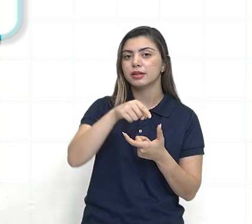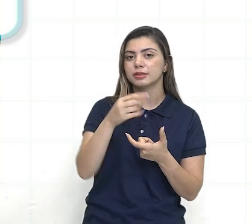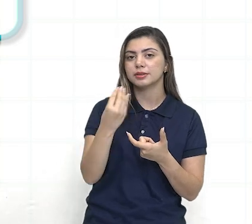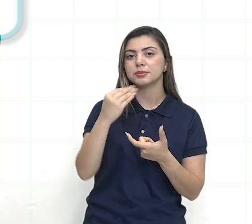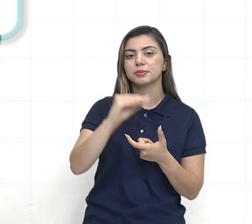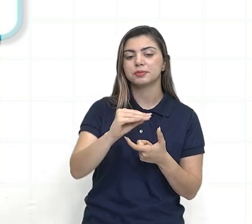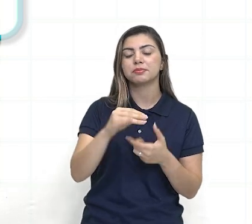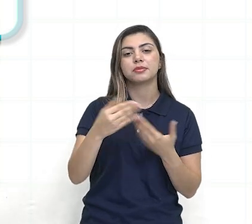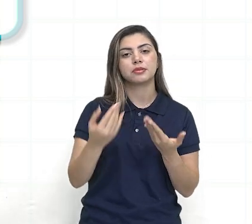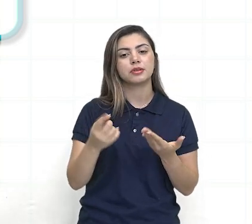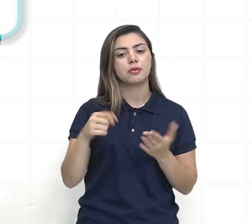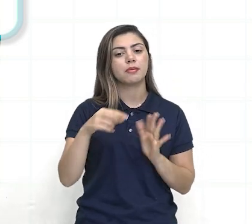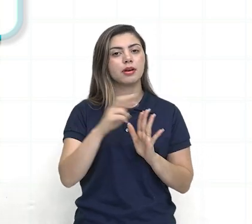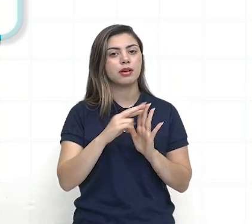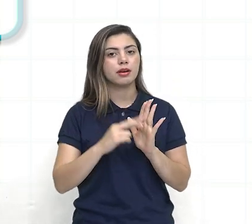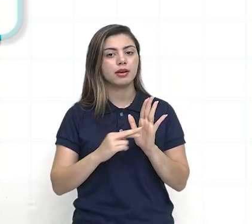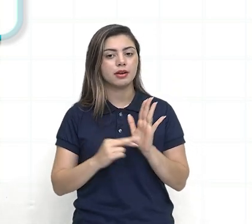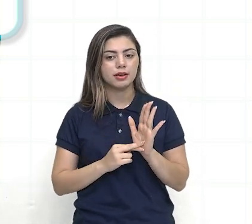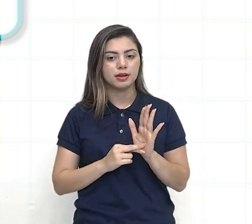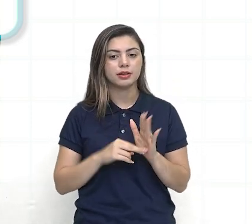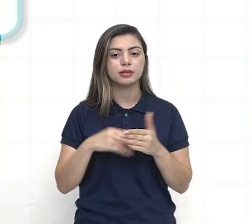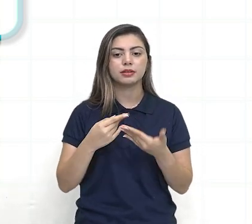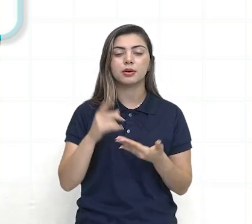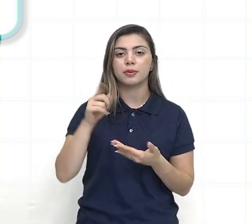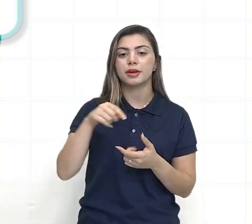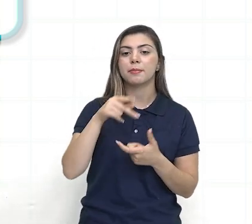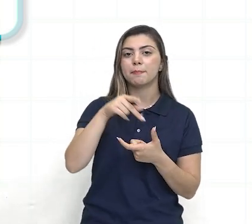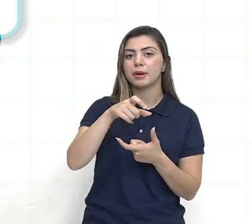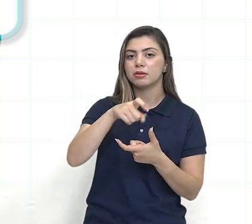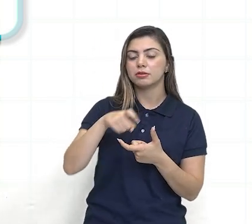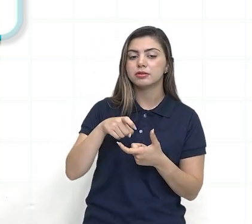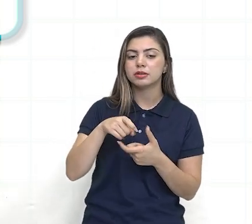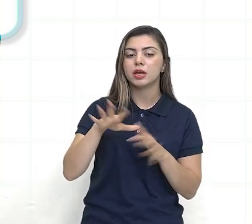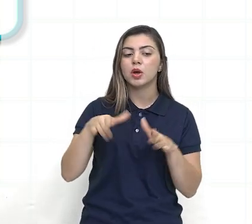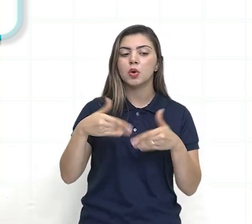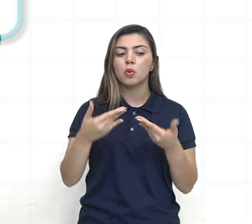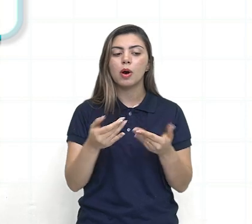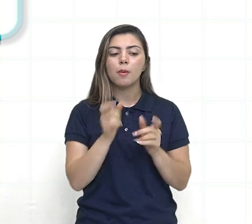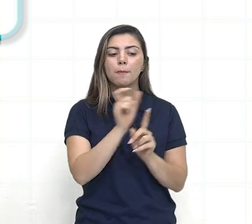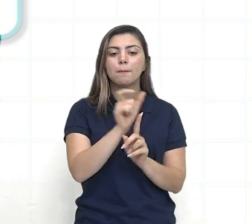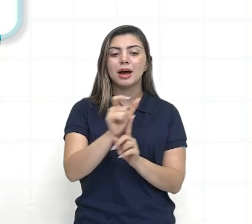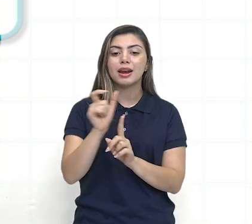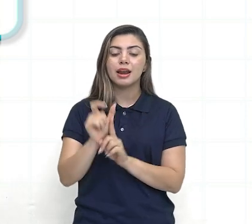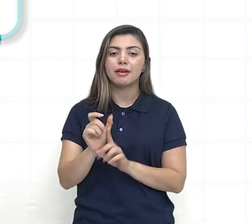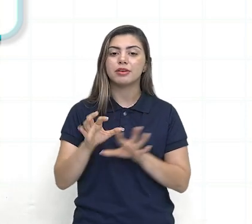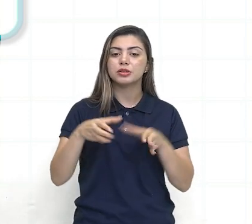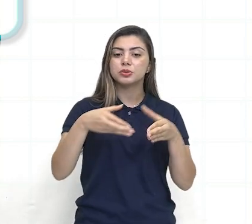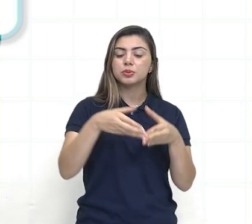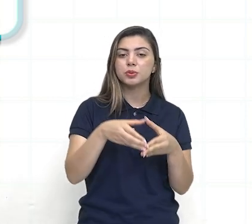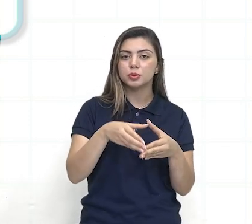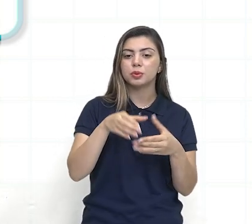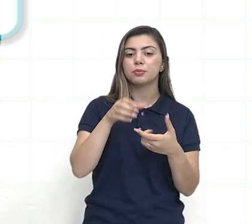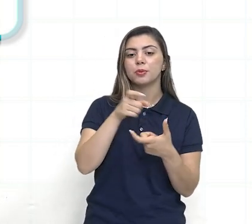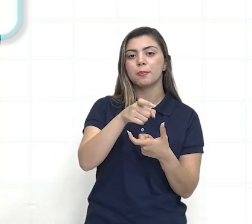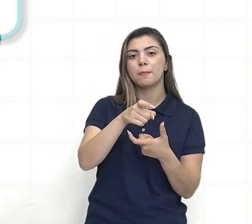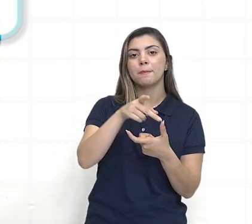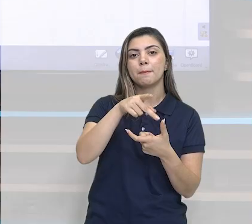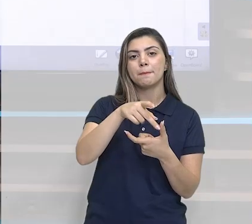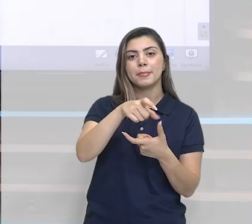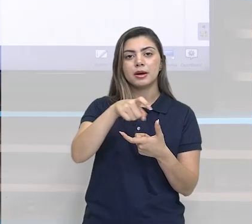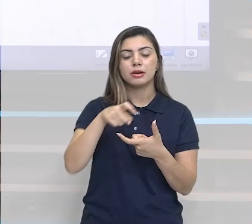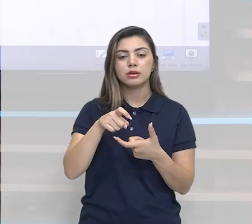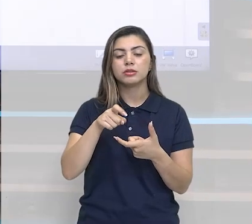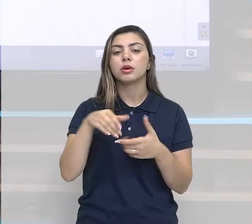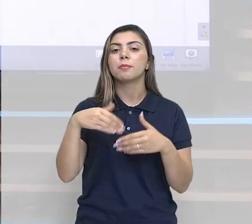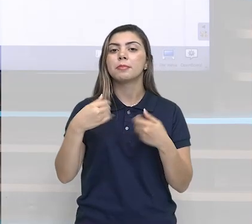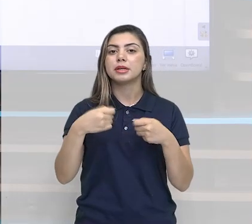certo? Existem regras para definir aqui quais palavras paroxítonas são acentuadas e quais